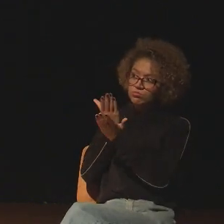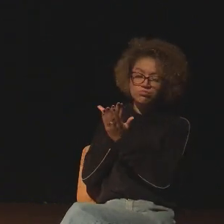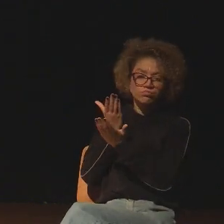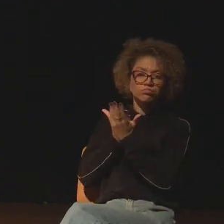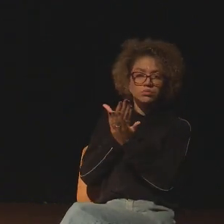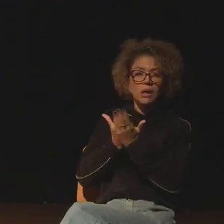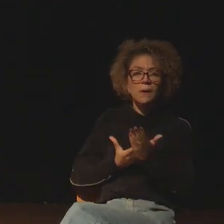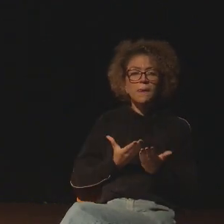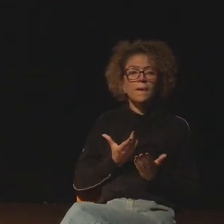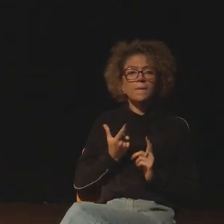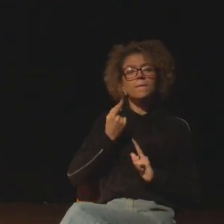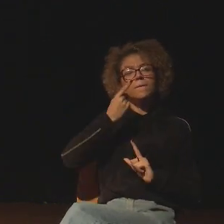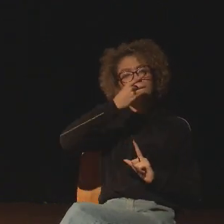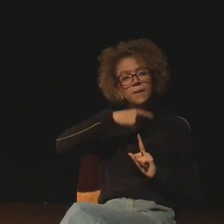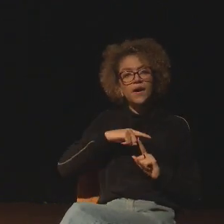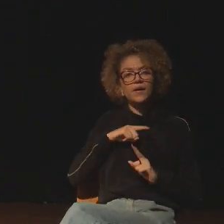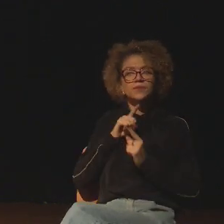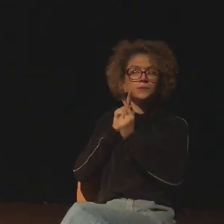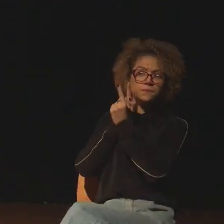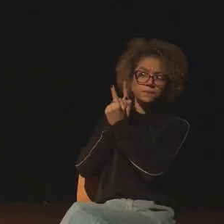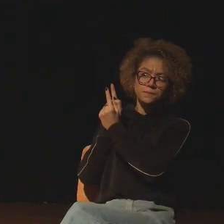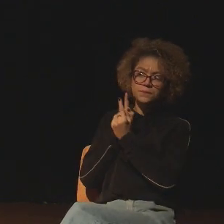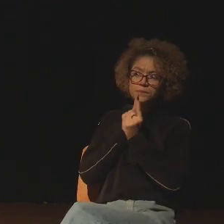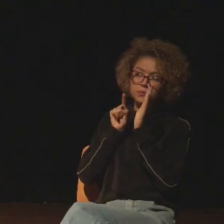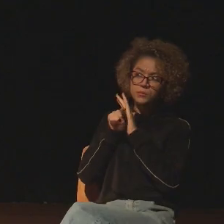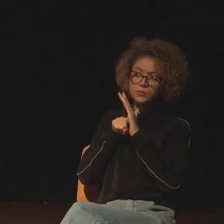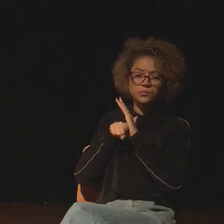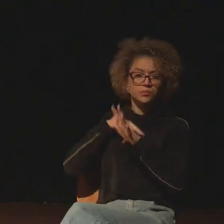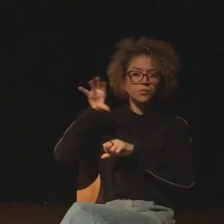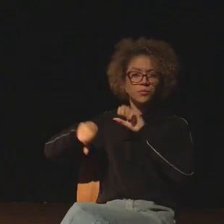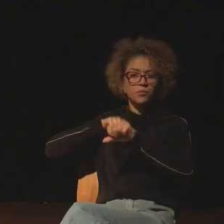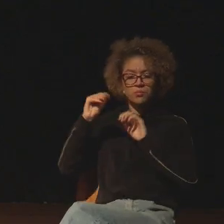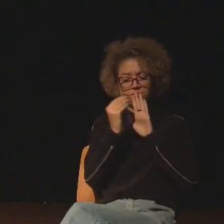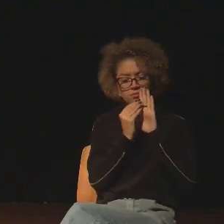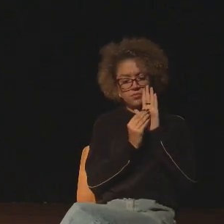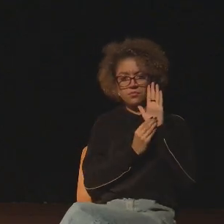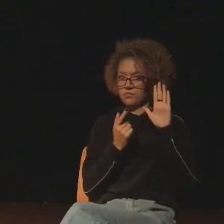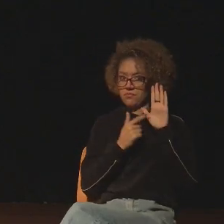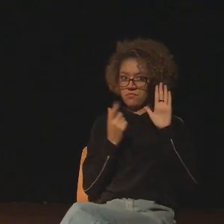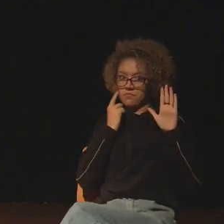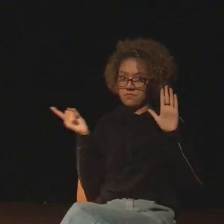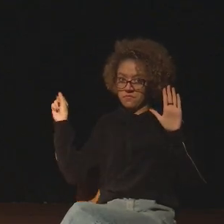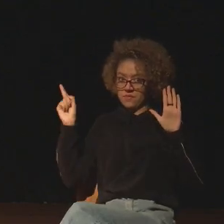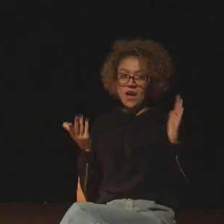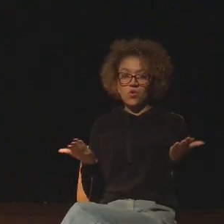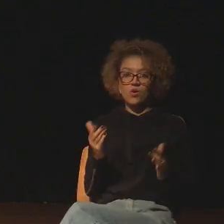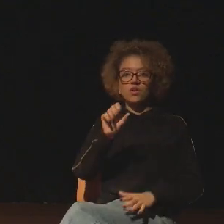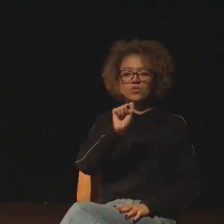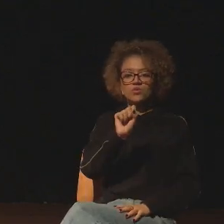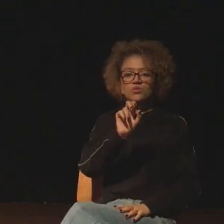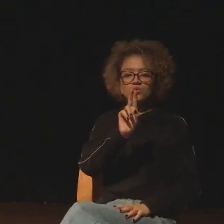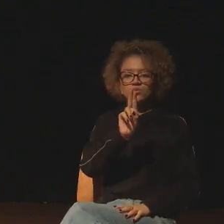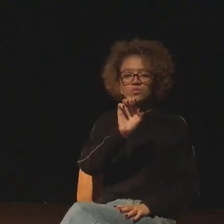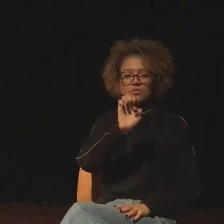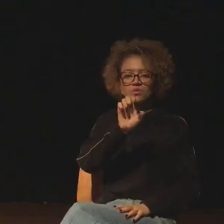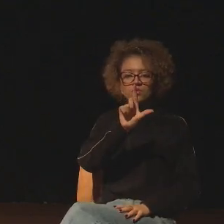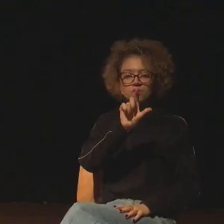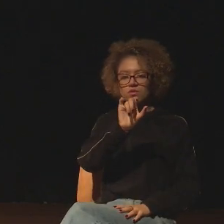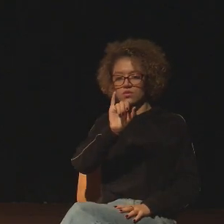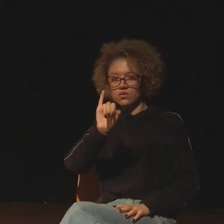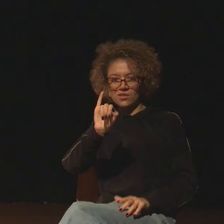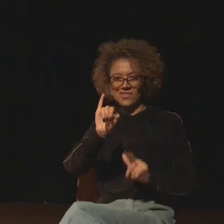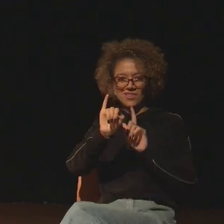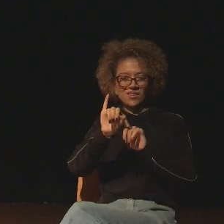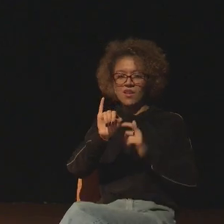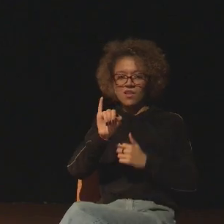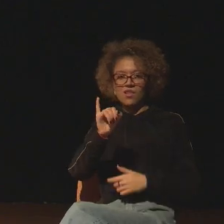e a consulta, é isso. Aí agora vou devolver para a Sueli, que vai conduzir a parte para